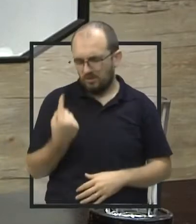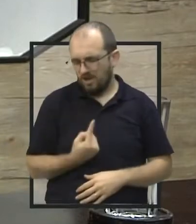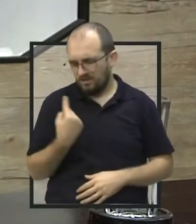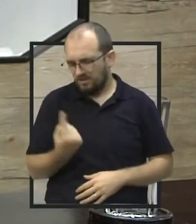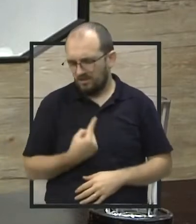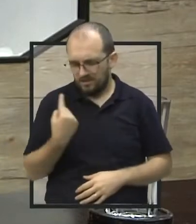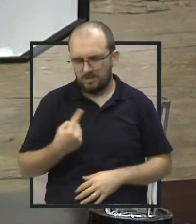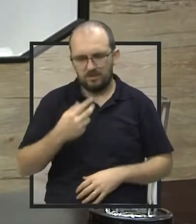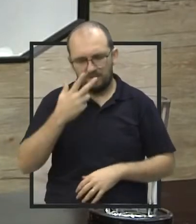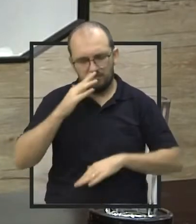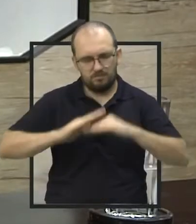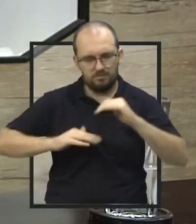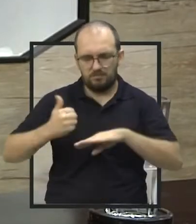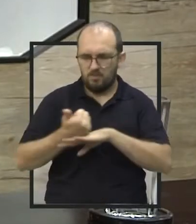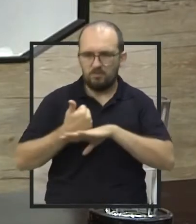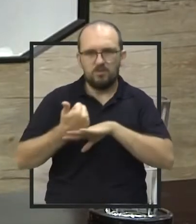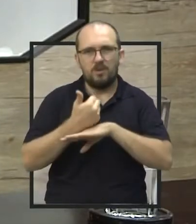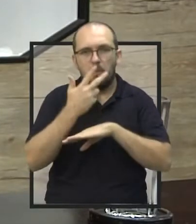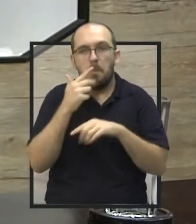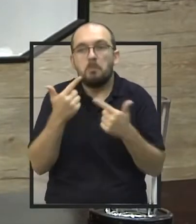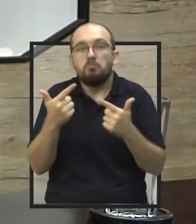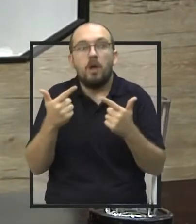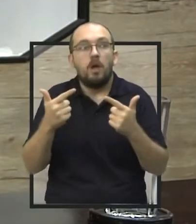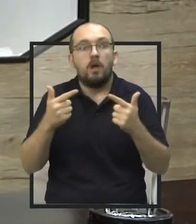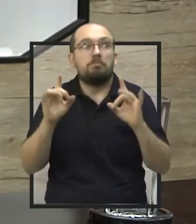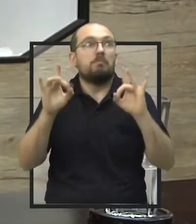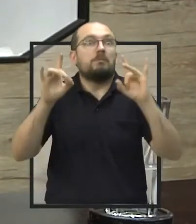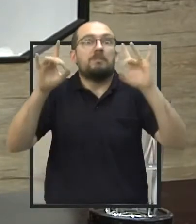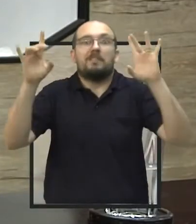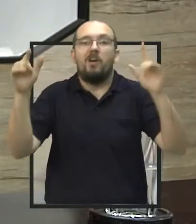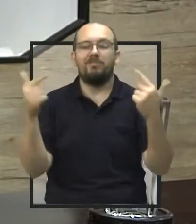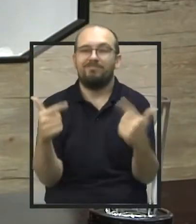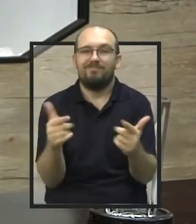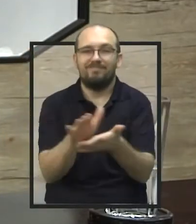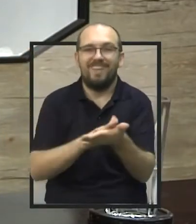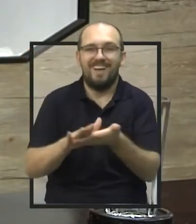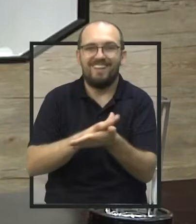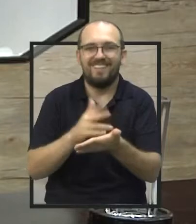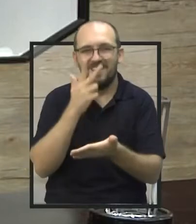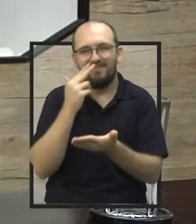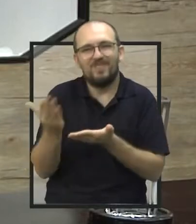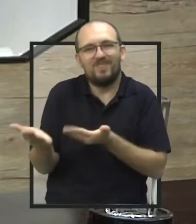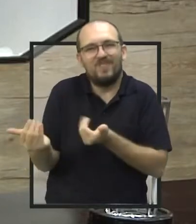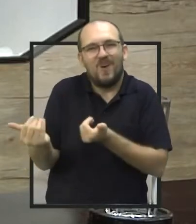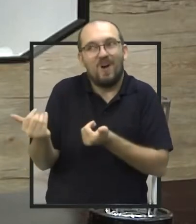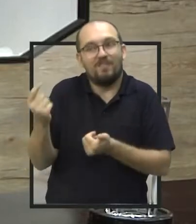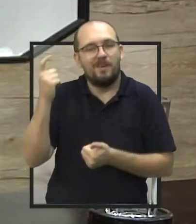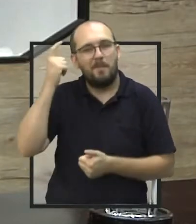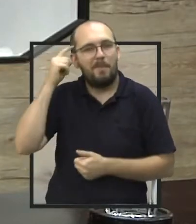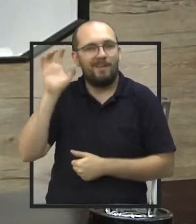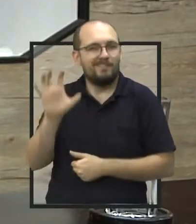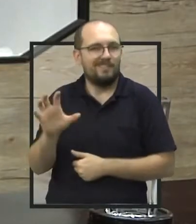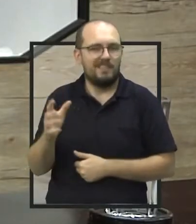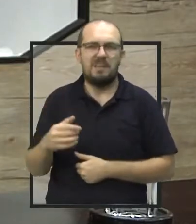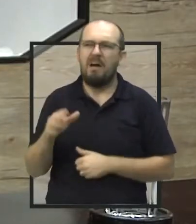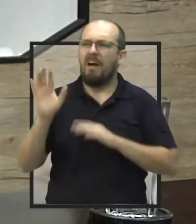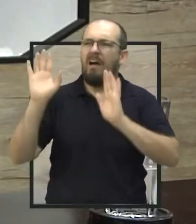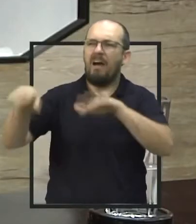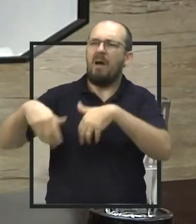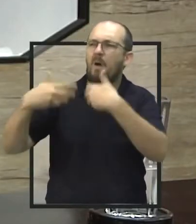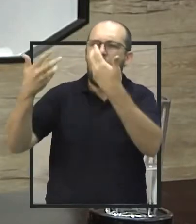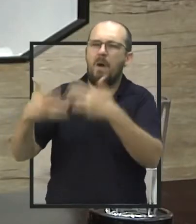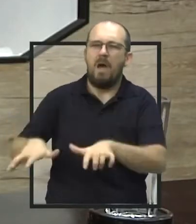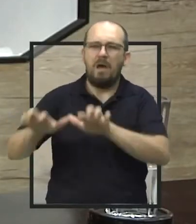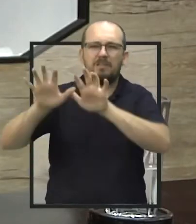poesia. Então, várias partes assim da vida eu fui escrevendo. Teve uma hora que eu quis deixar